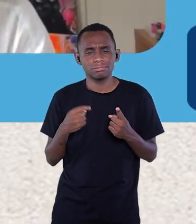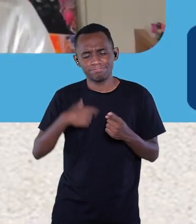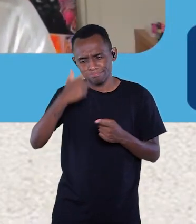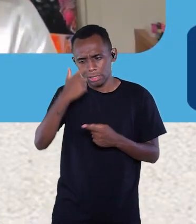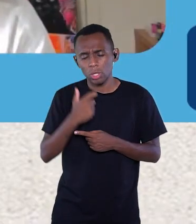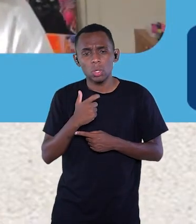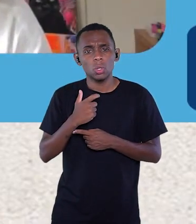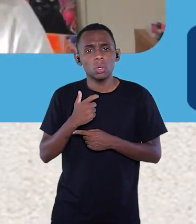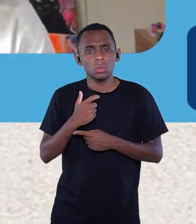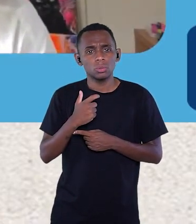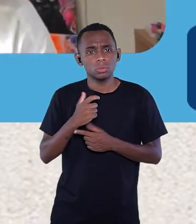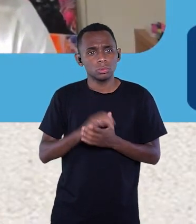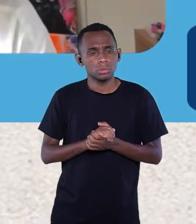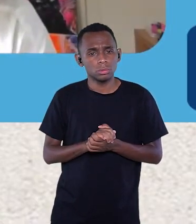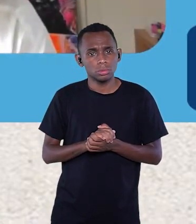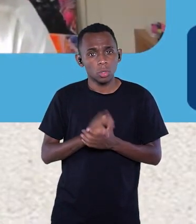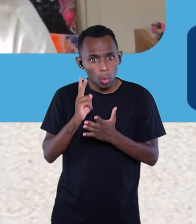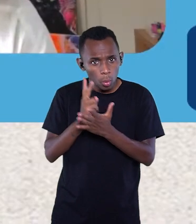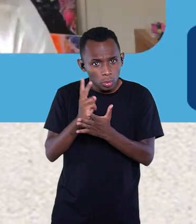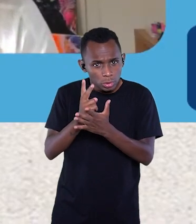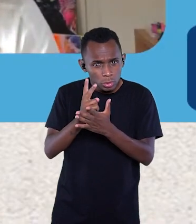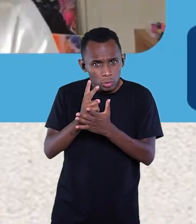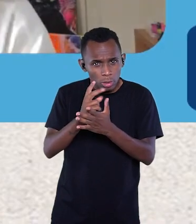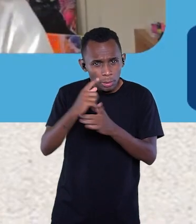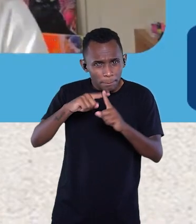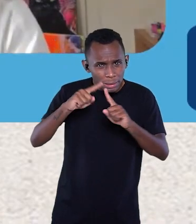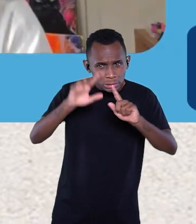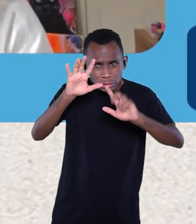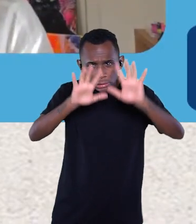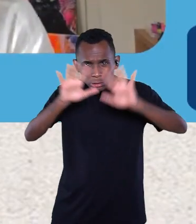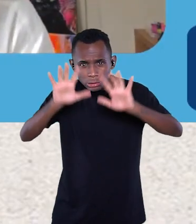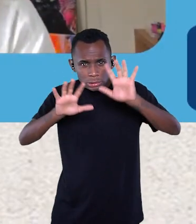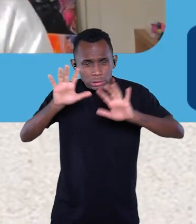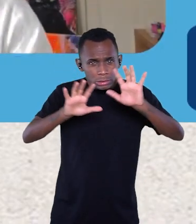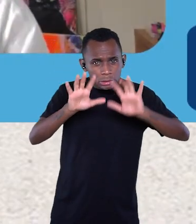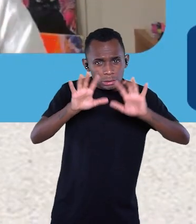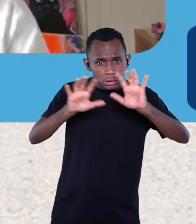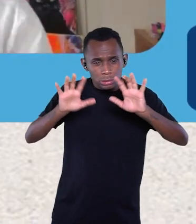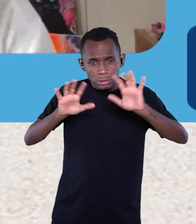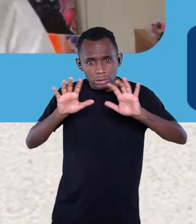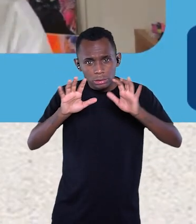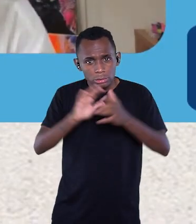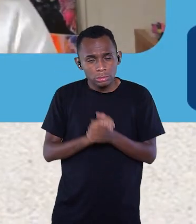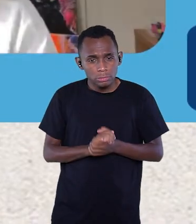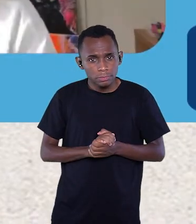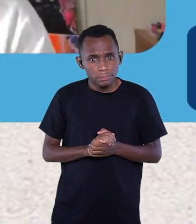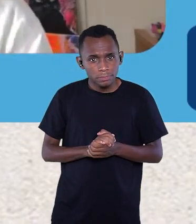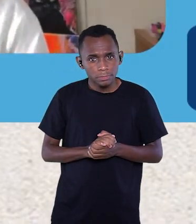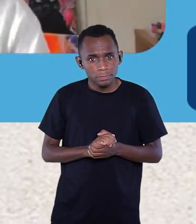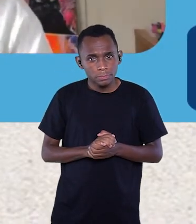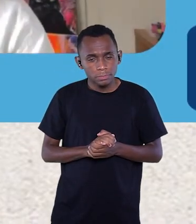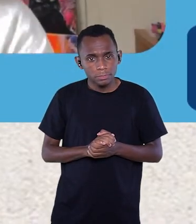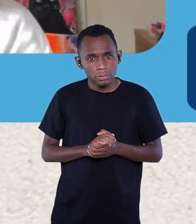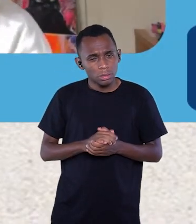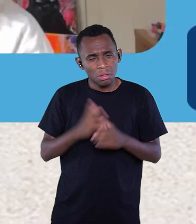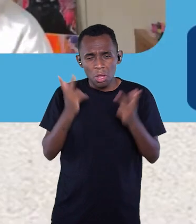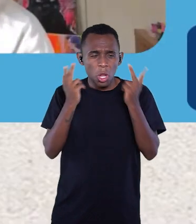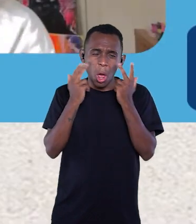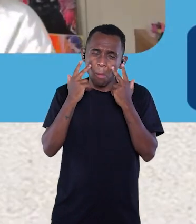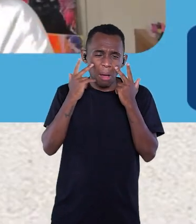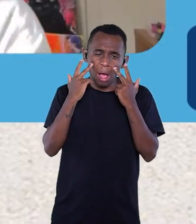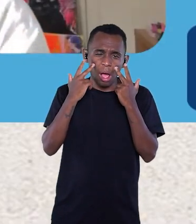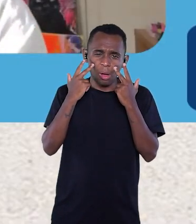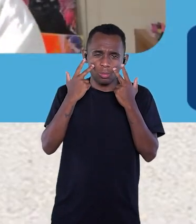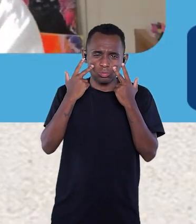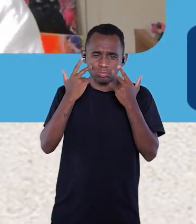eu saí aqui. Não, você está aí, mas deu uma picadinha na sua Tá, porque chamada. uma pessoa... Tá. Mas isso é coisa de fazer